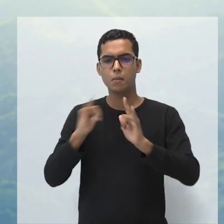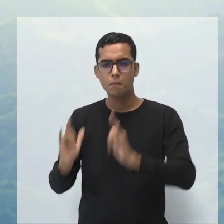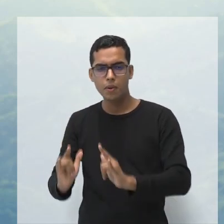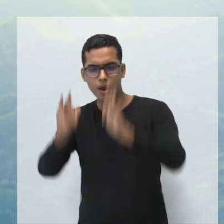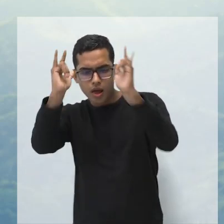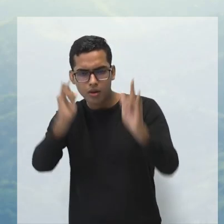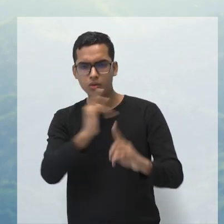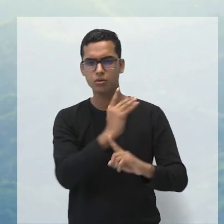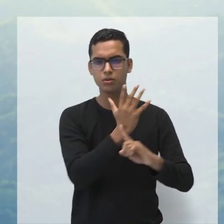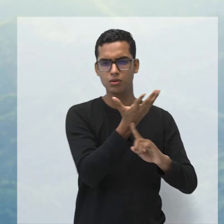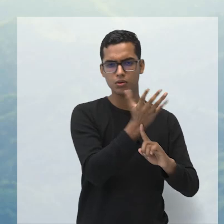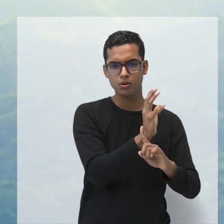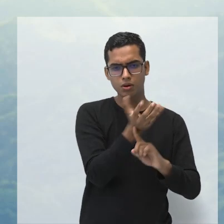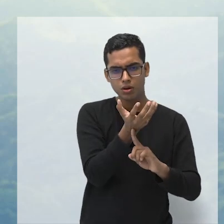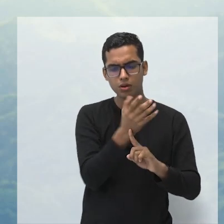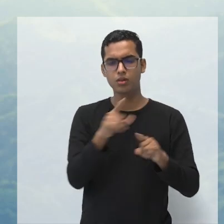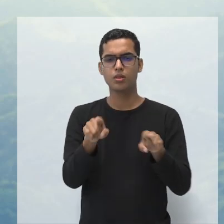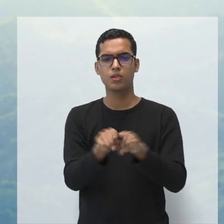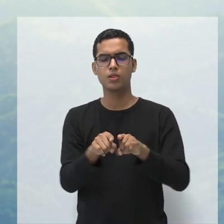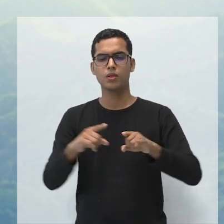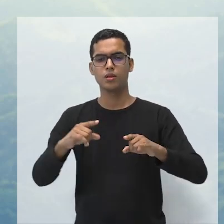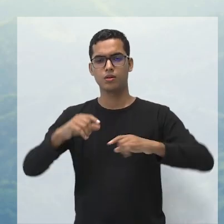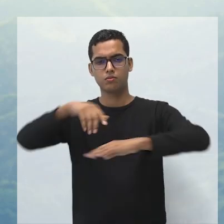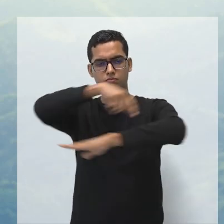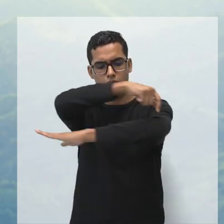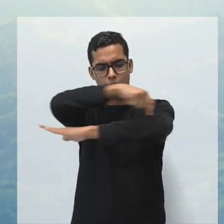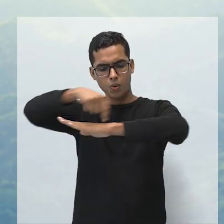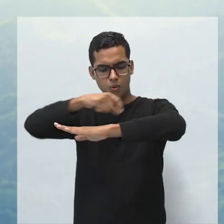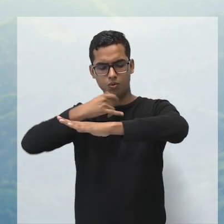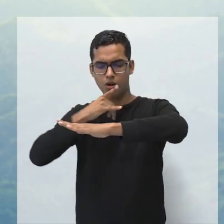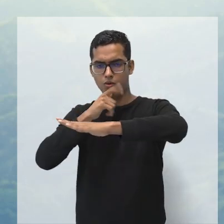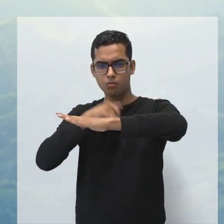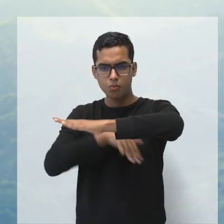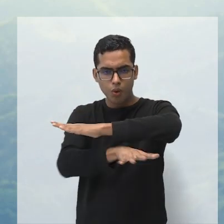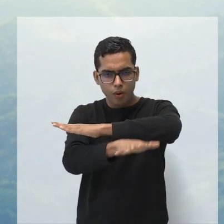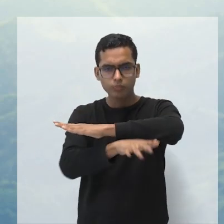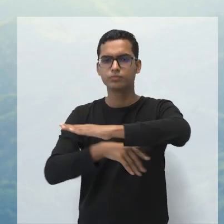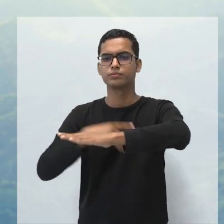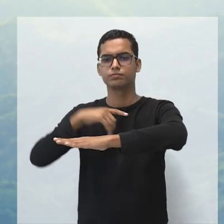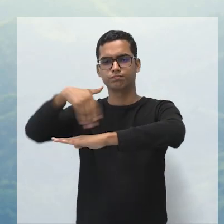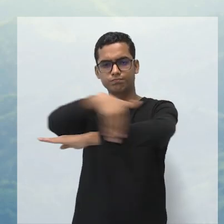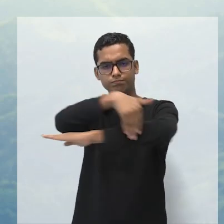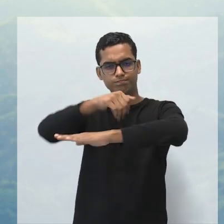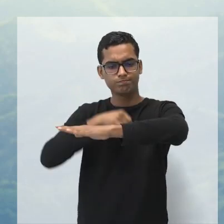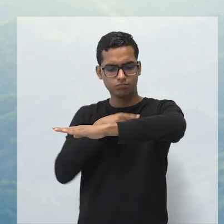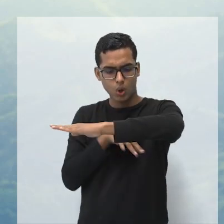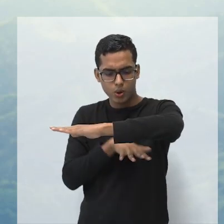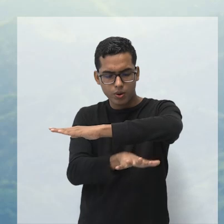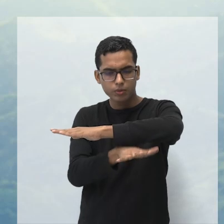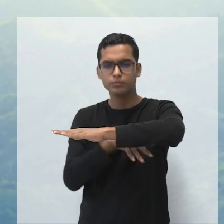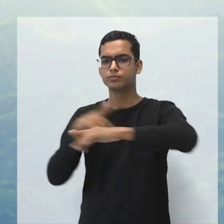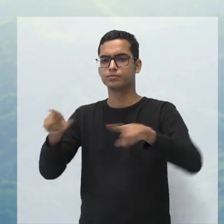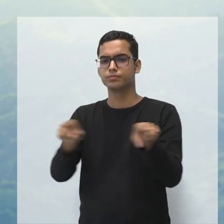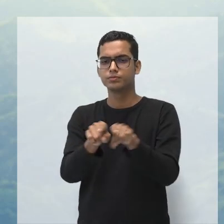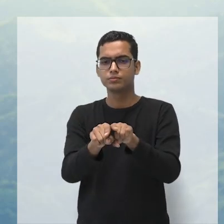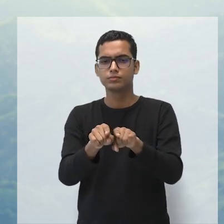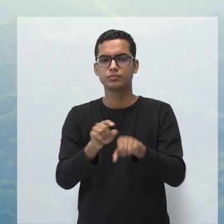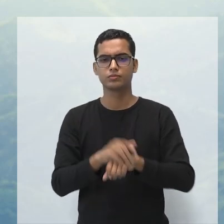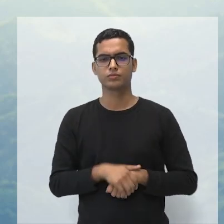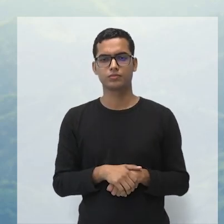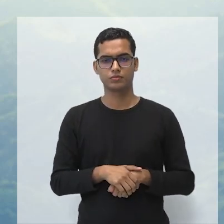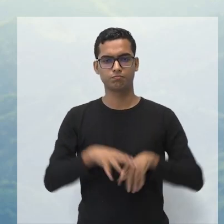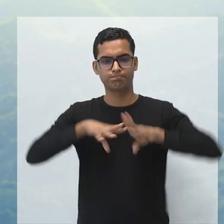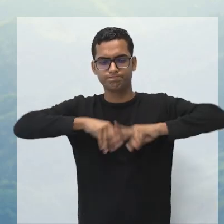que são os lugares onde os esportistas costumam saltar, sendo a terra a indicação aí de montanhas como